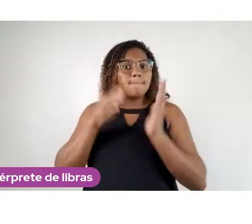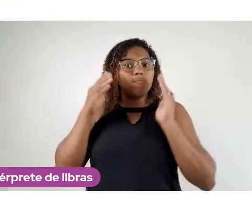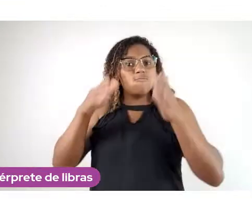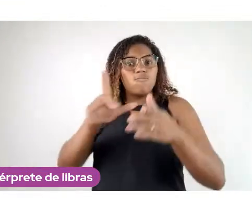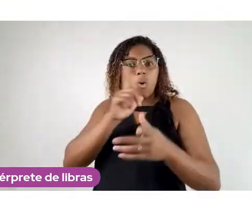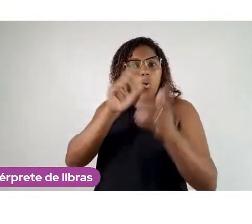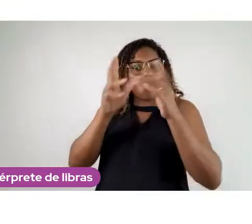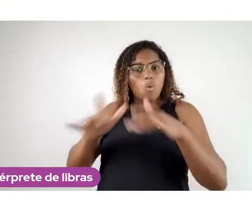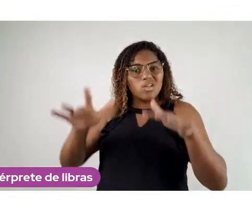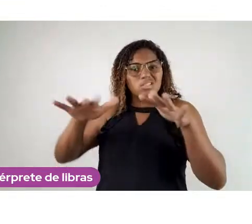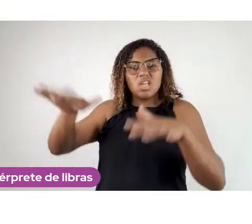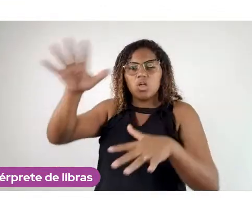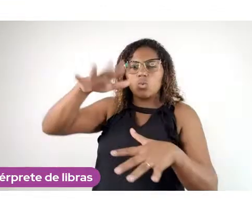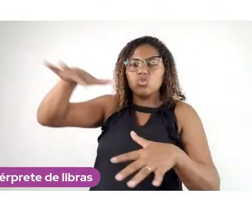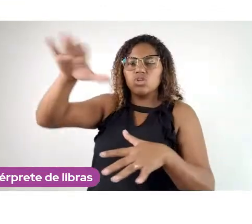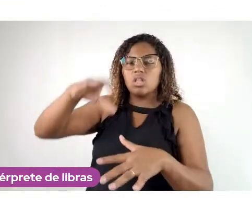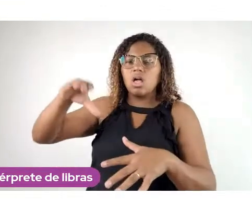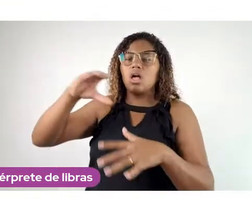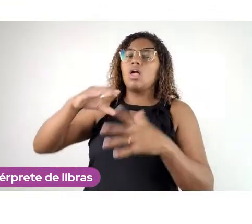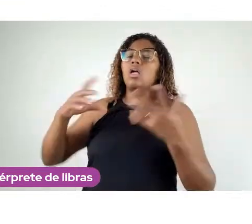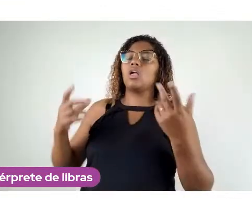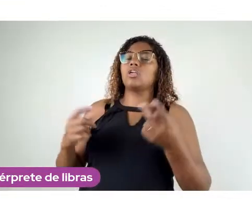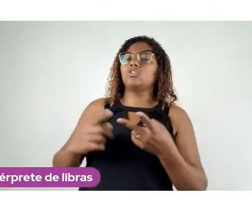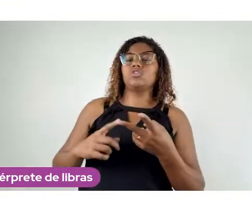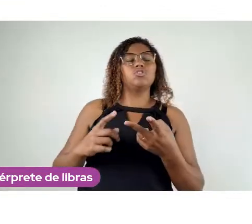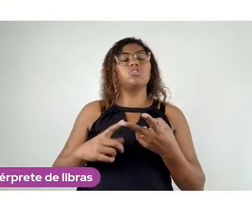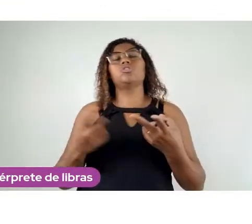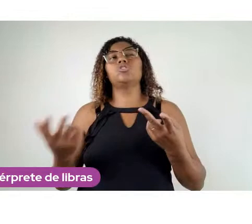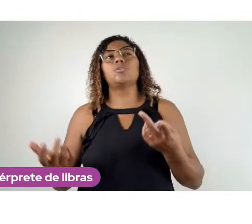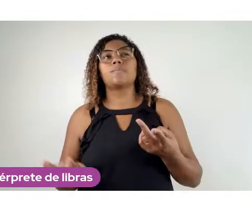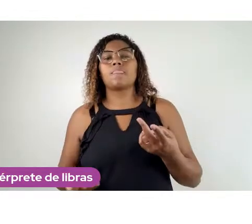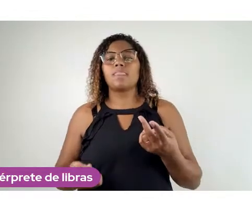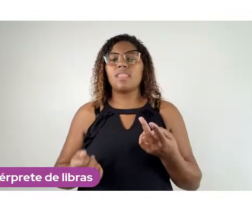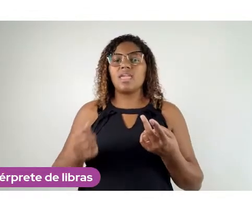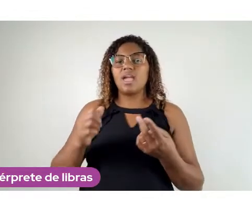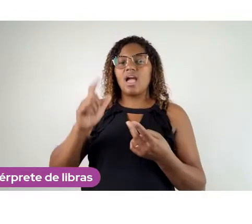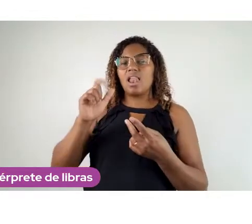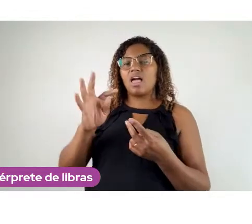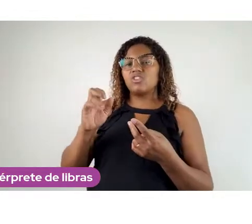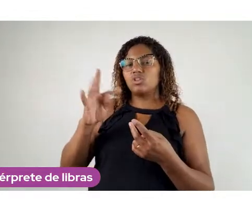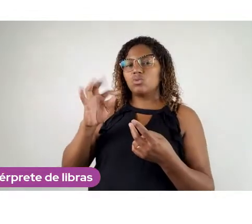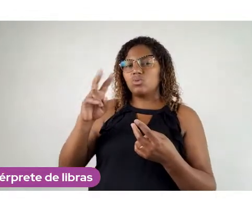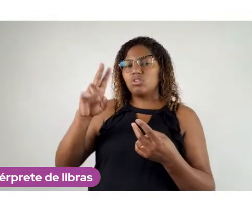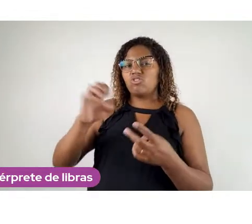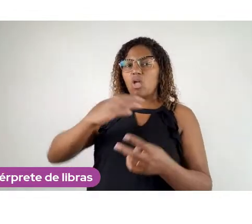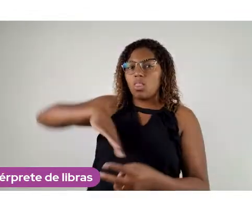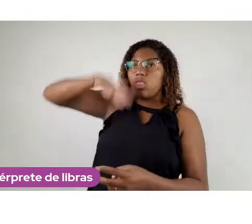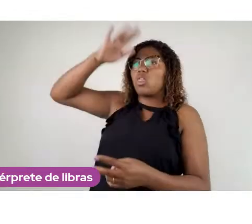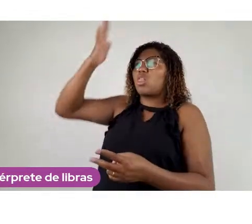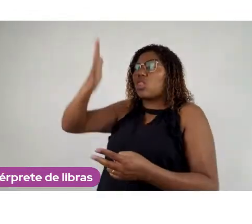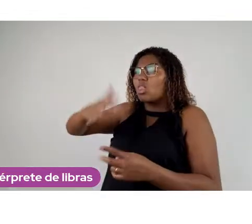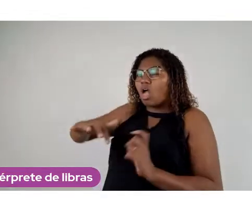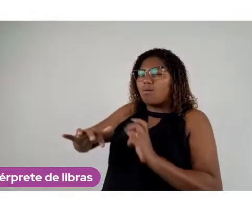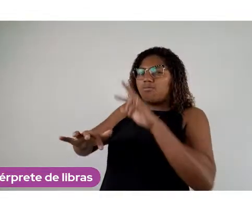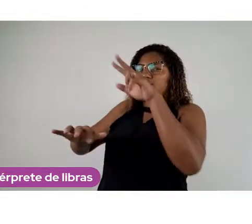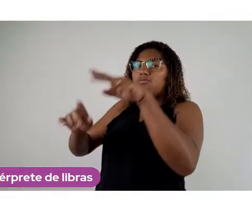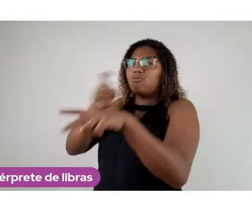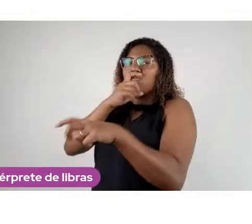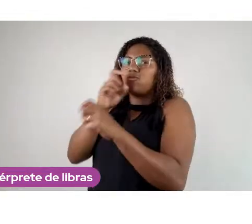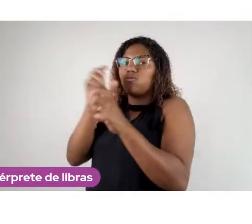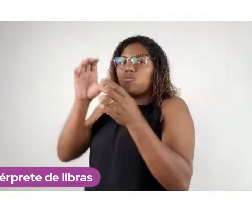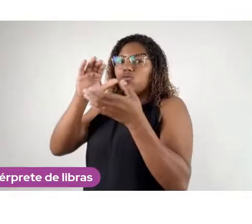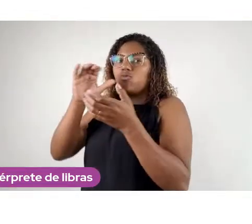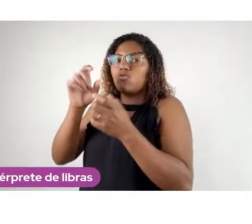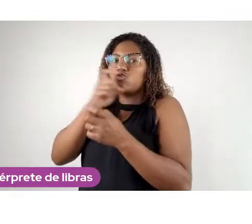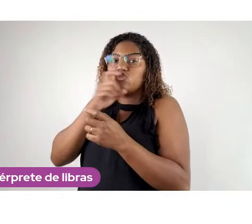e criosfera, ou seja, lá nas altas latitudes e áreas de alta montanha, onde a gente tem as geleiras, né? Tem o